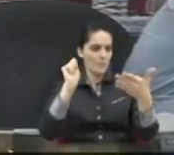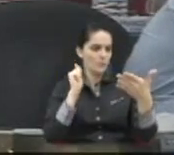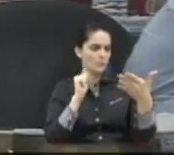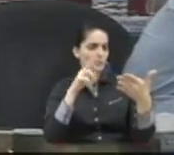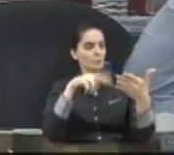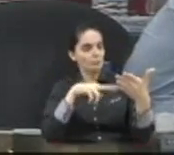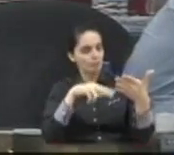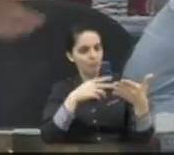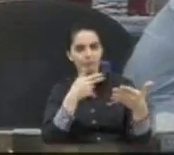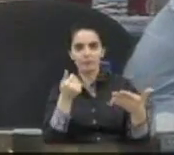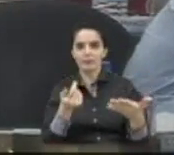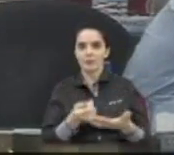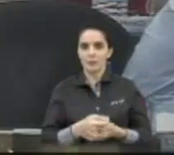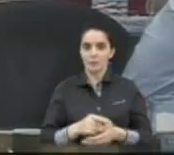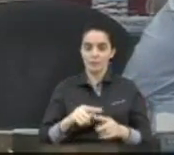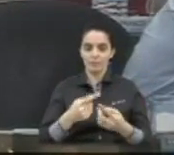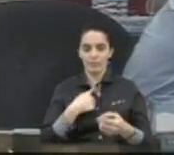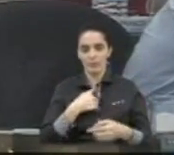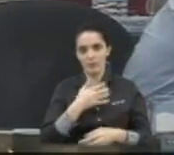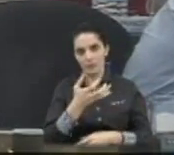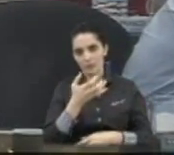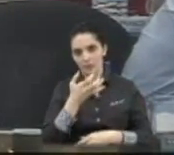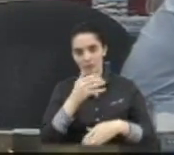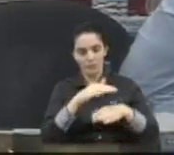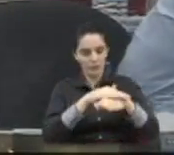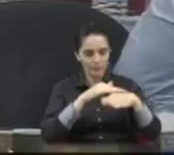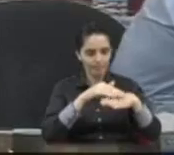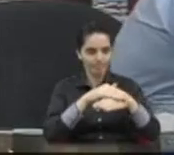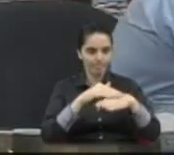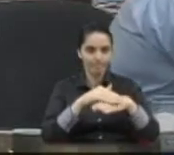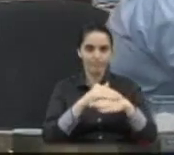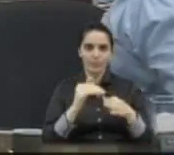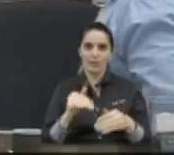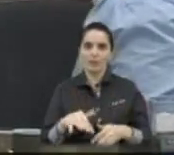eu quero me solidarizar,